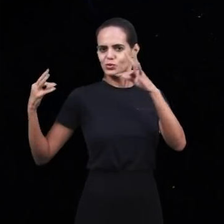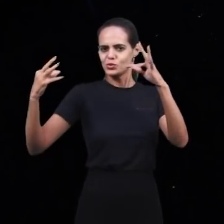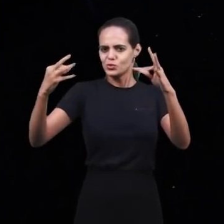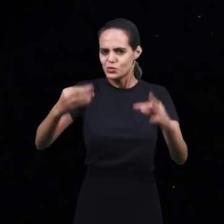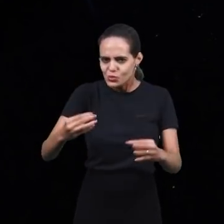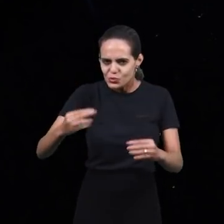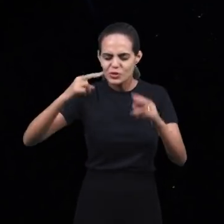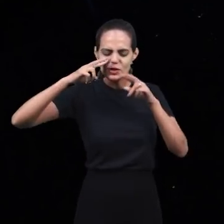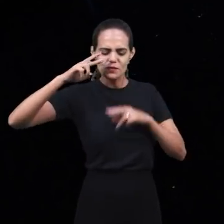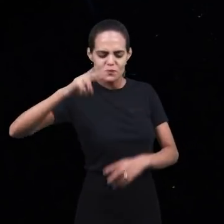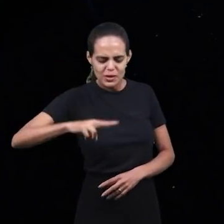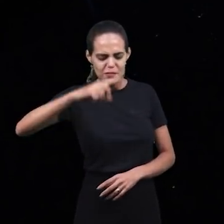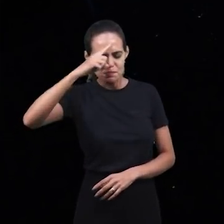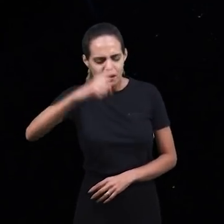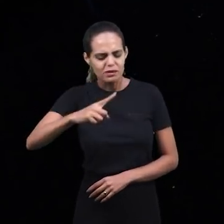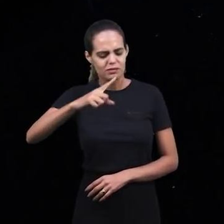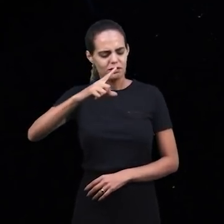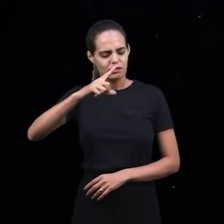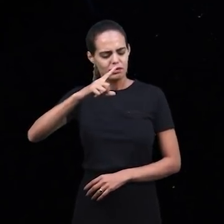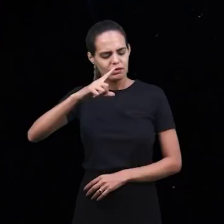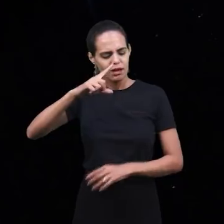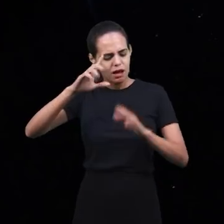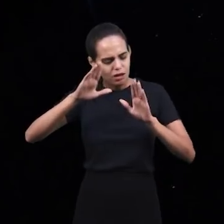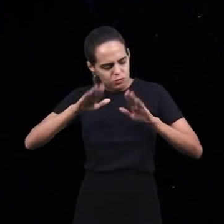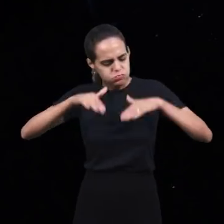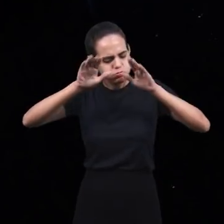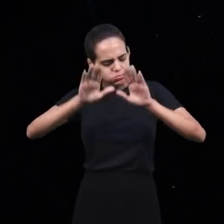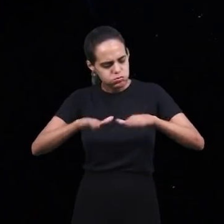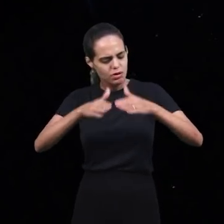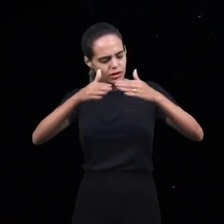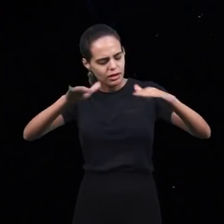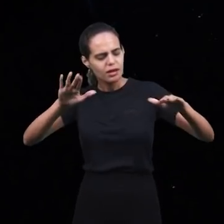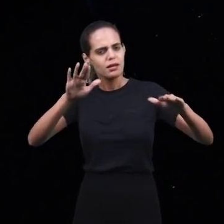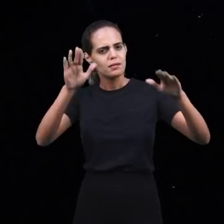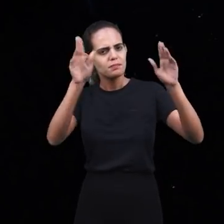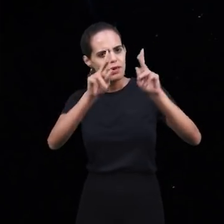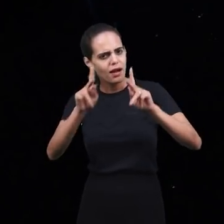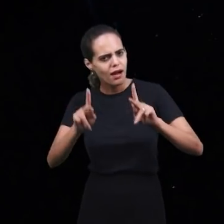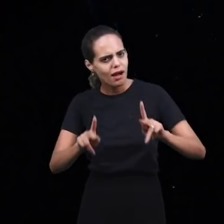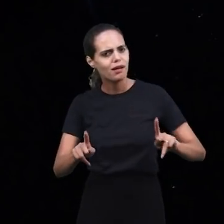mar. Pois todos ouvem o meu mandar.